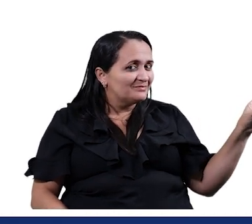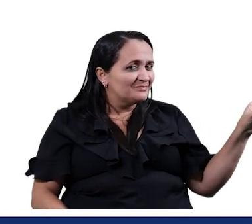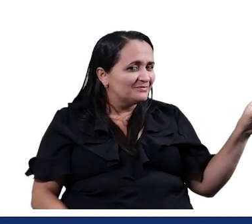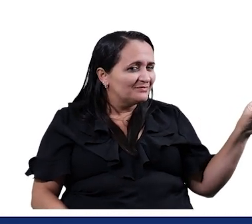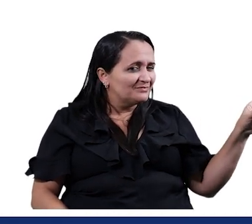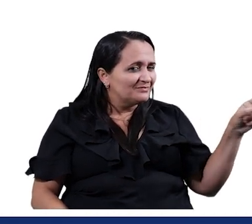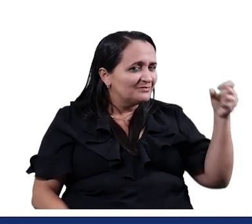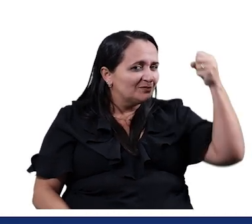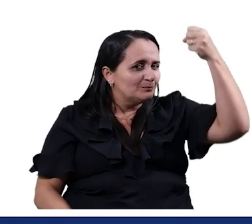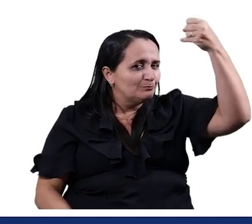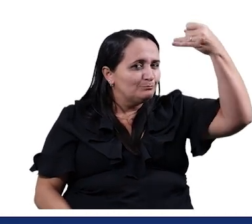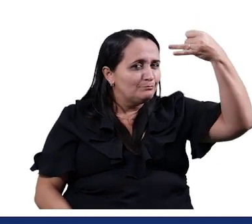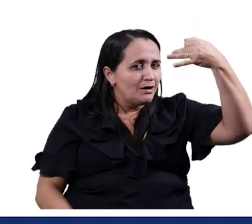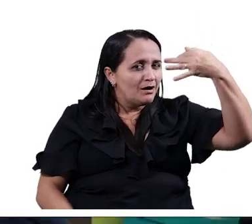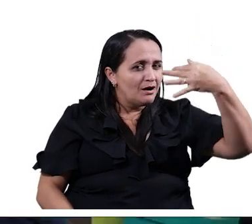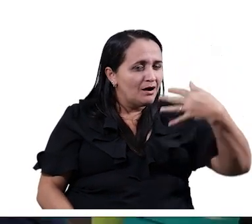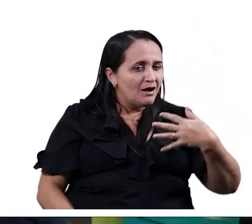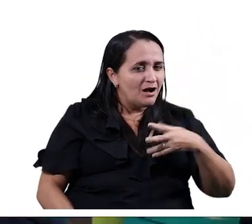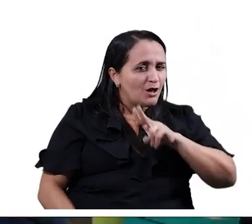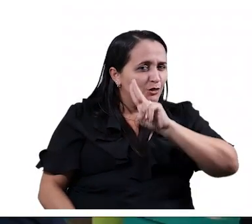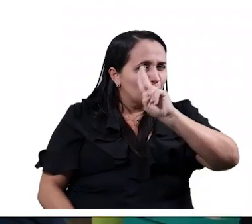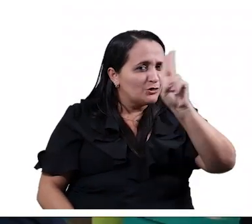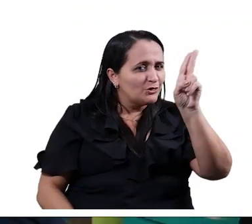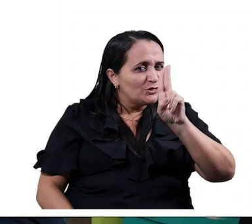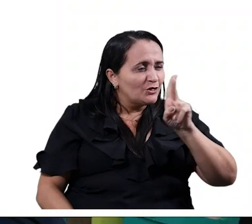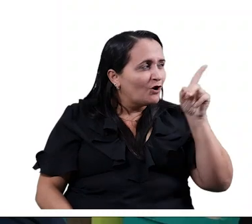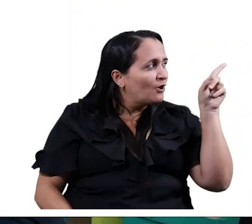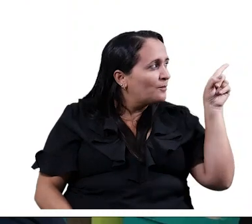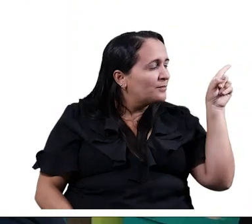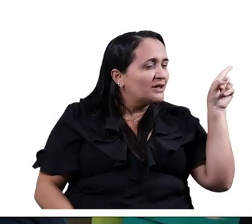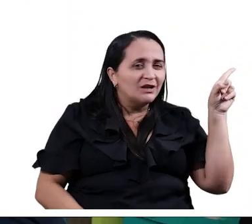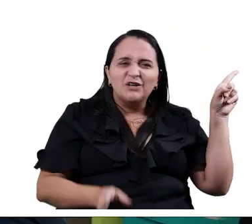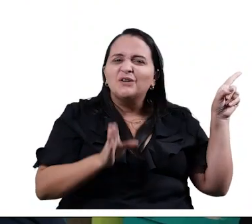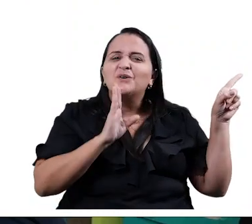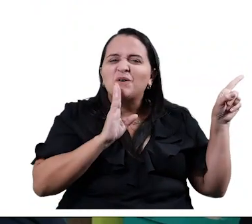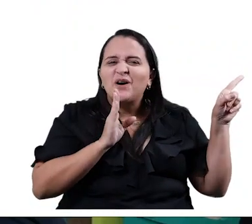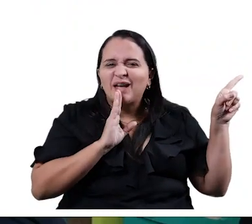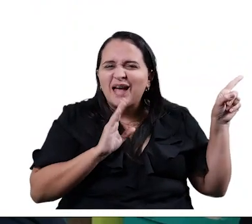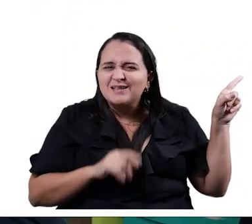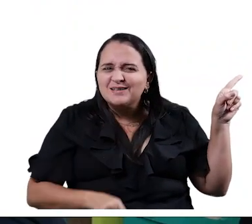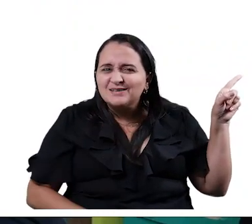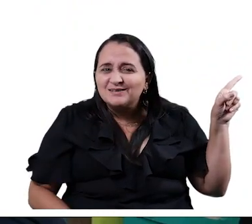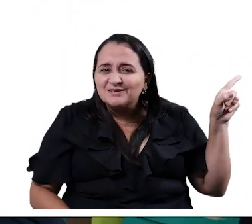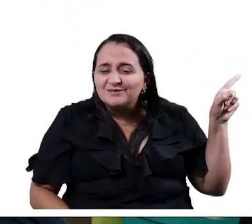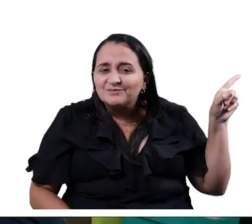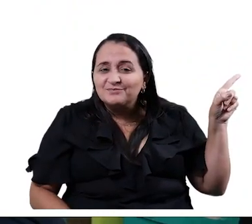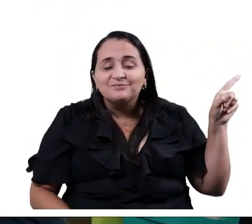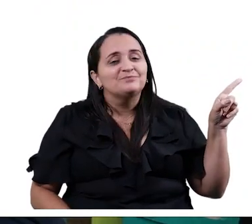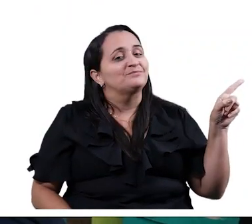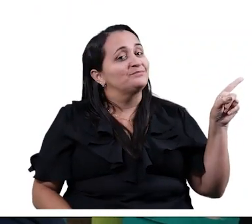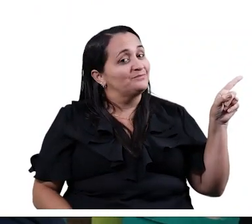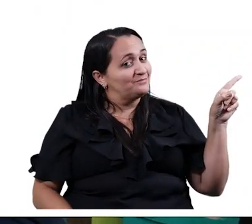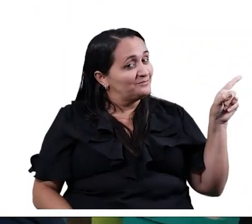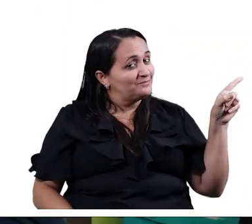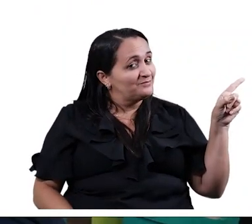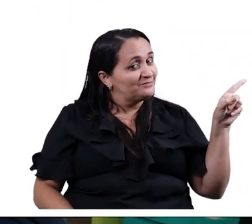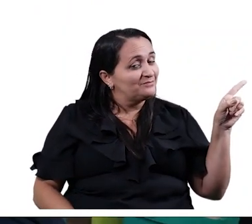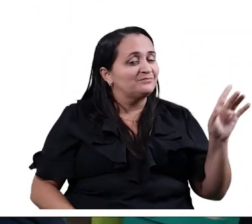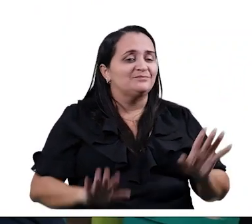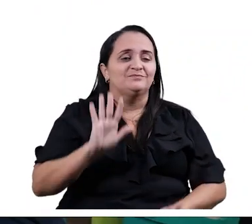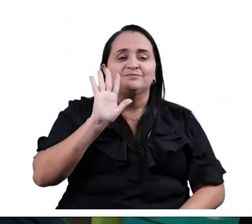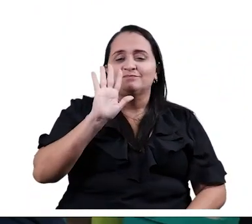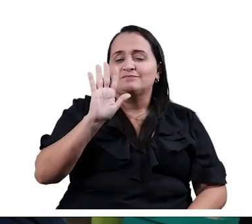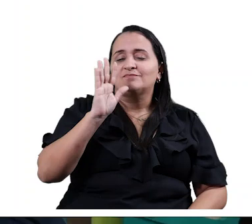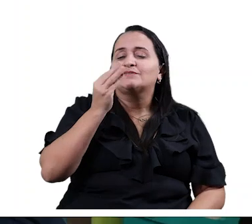Piquet e Oscar. Desses nomes, tem algum nome que lhe é familiar? Vamos testar então